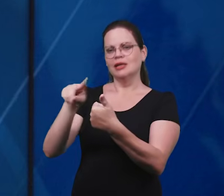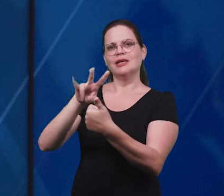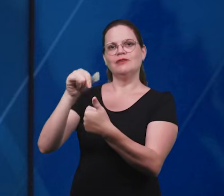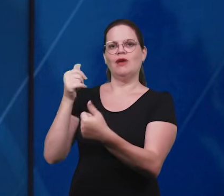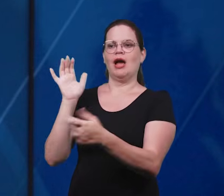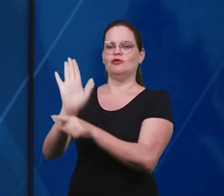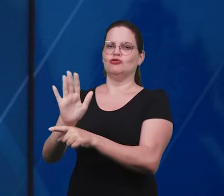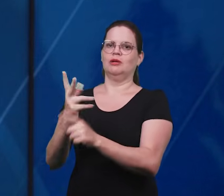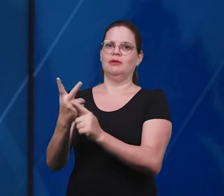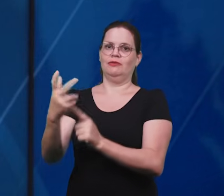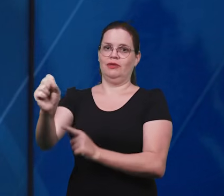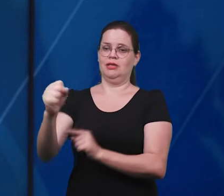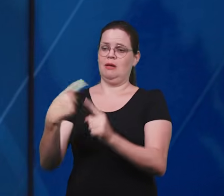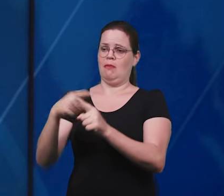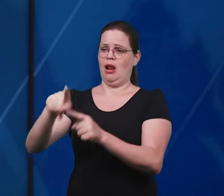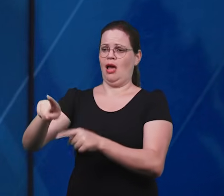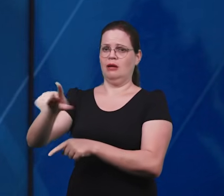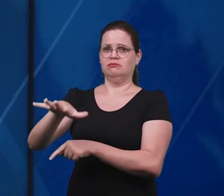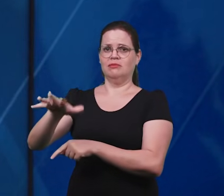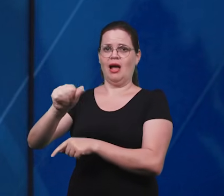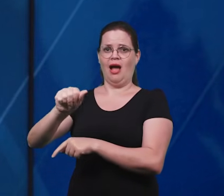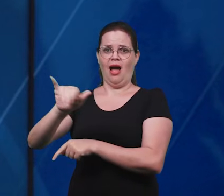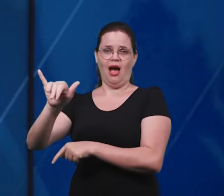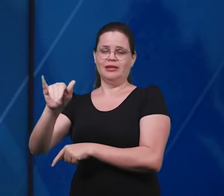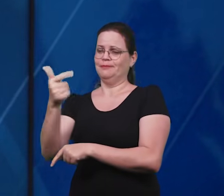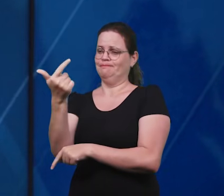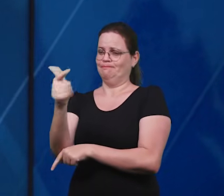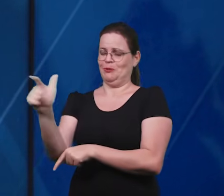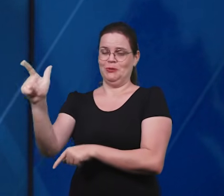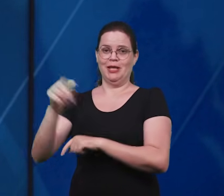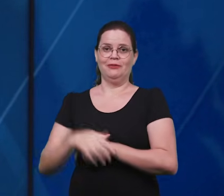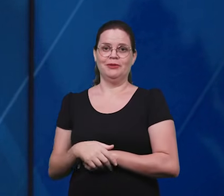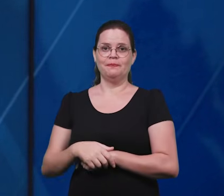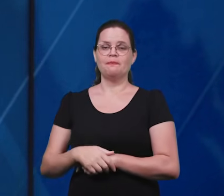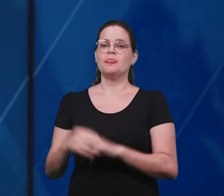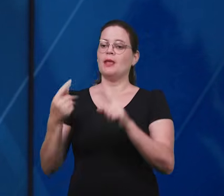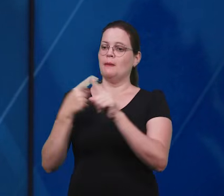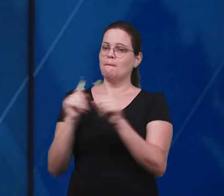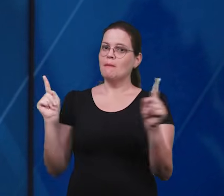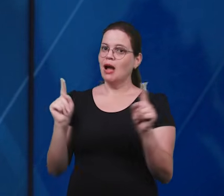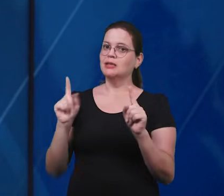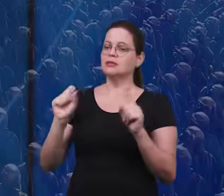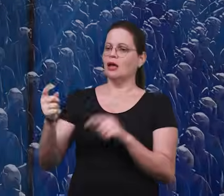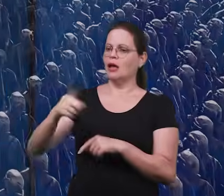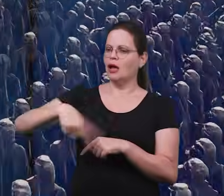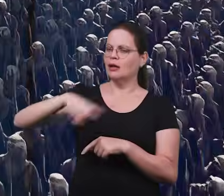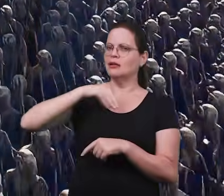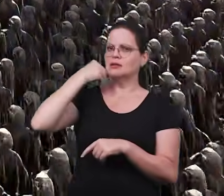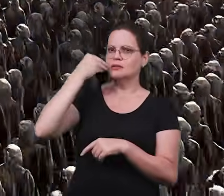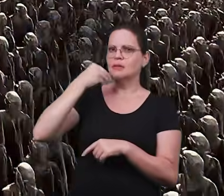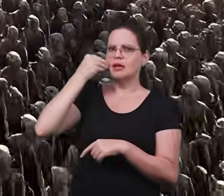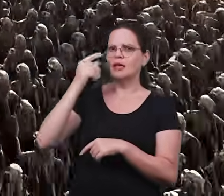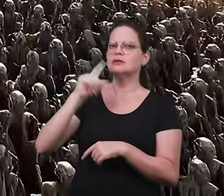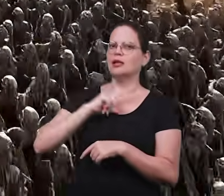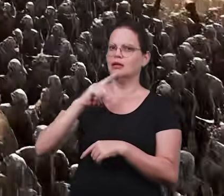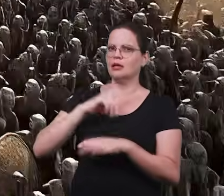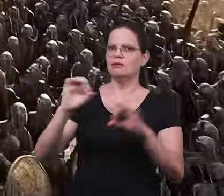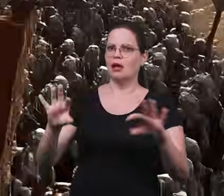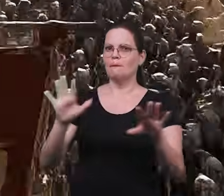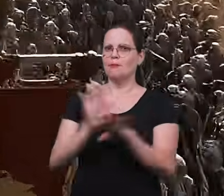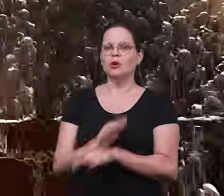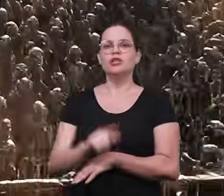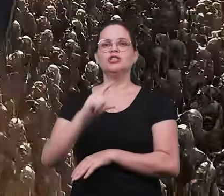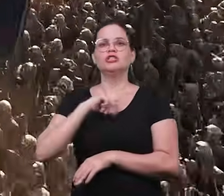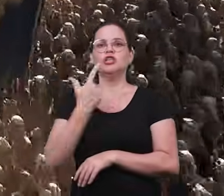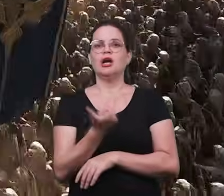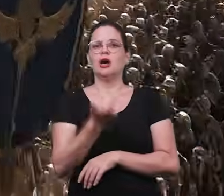batalha. Agora, na continuidade da posse da terra prometida, outra forte barreira